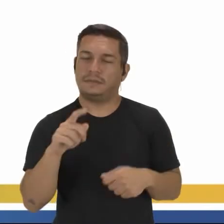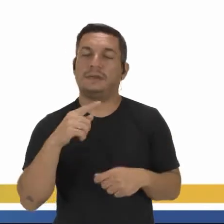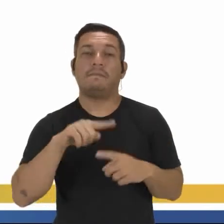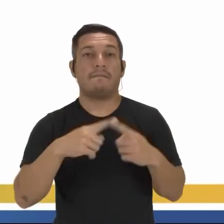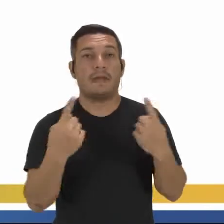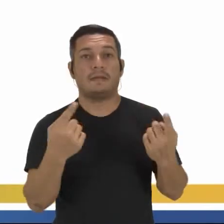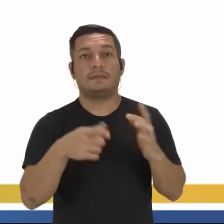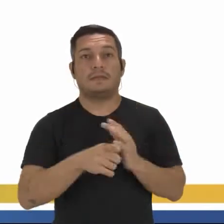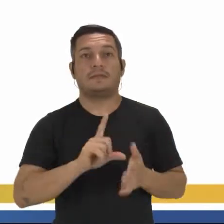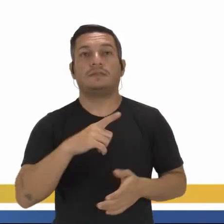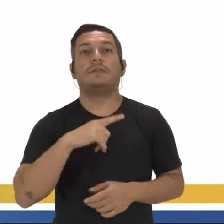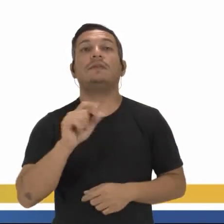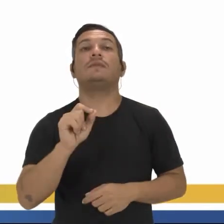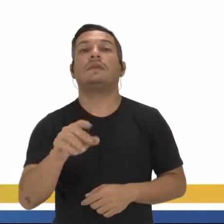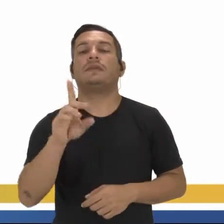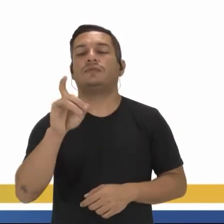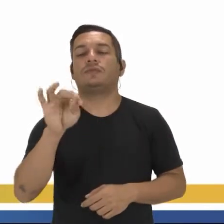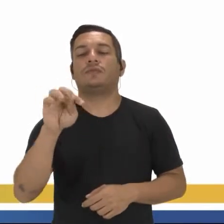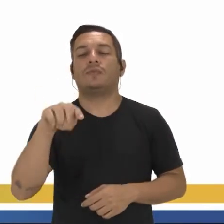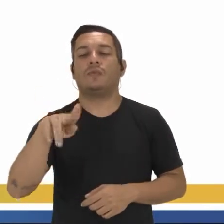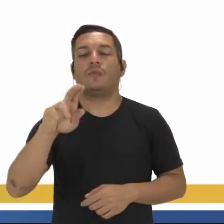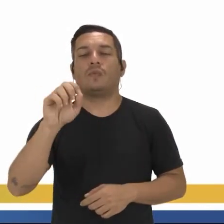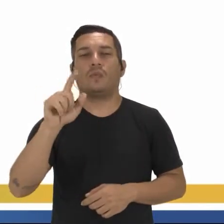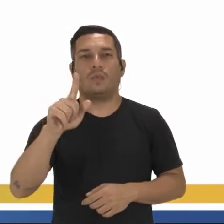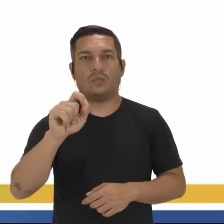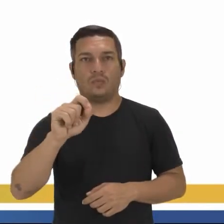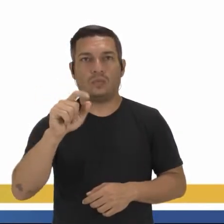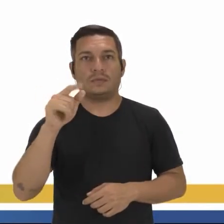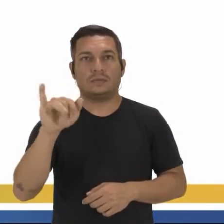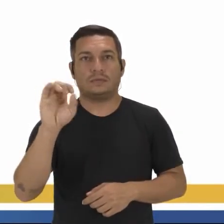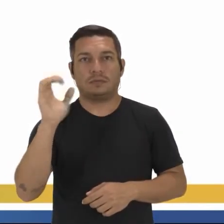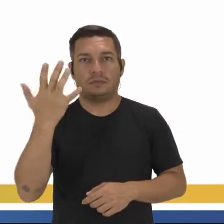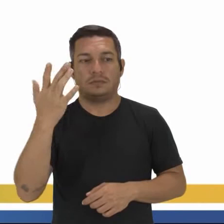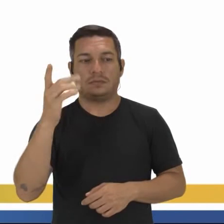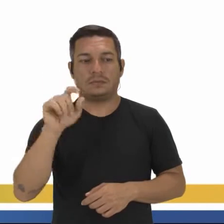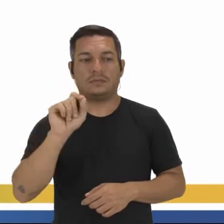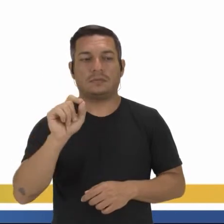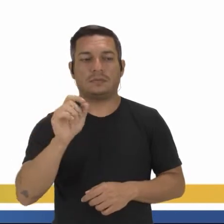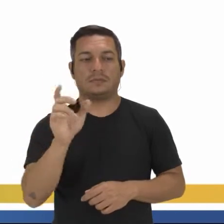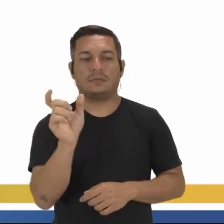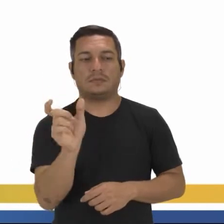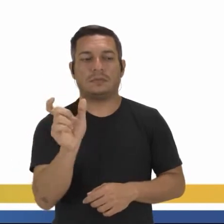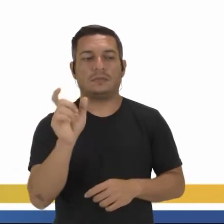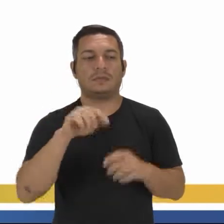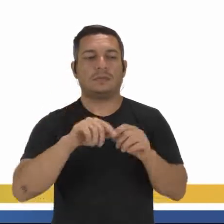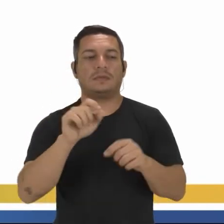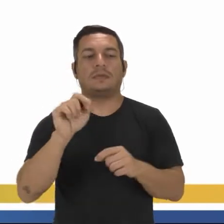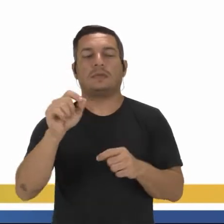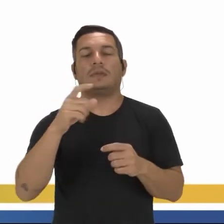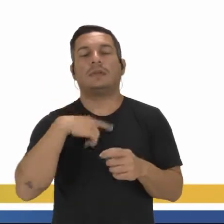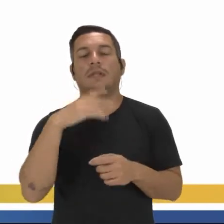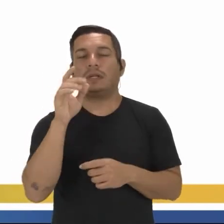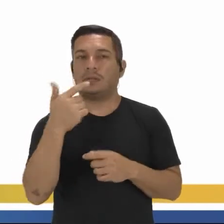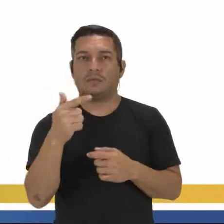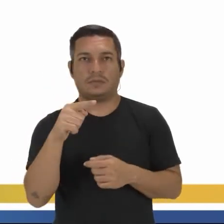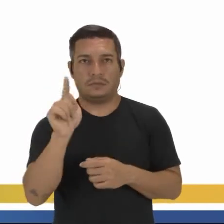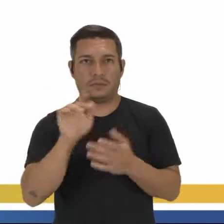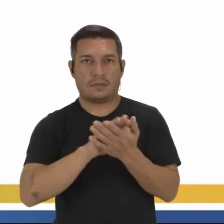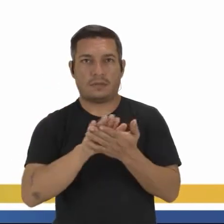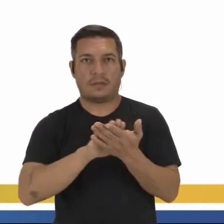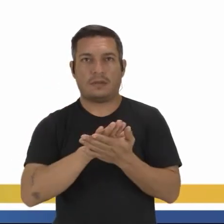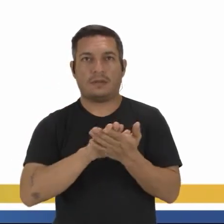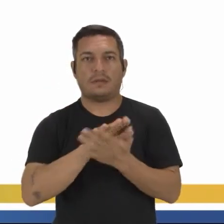Deveria, só que antes dele nós temos um ditongo. E se isso acontece, essas palavras, essas sílabas não são